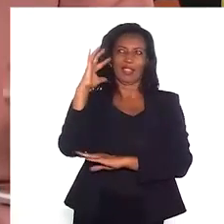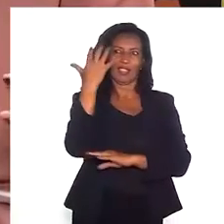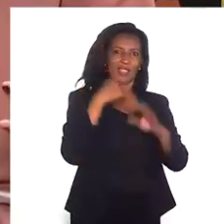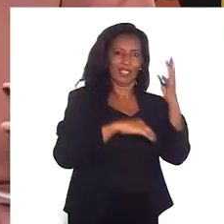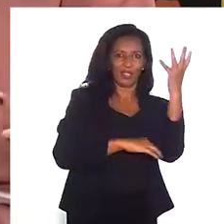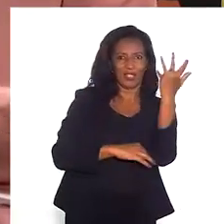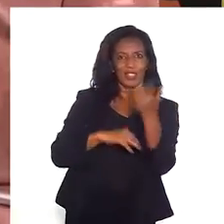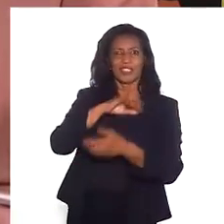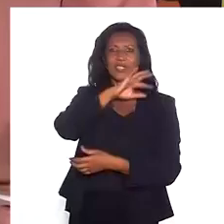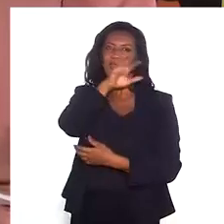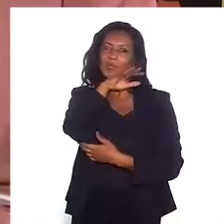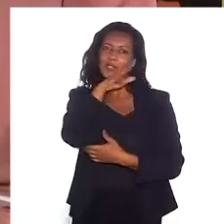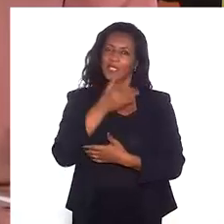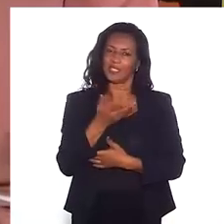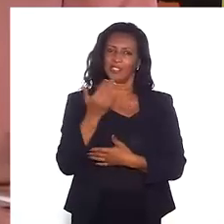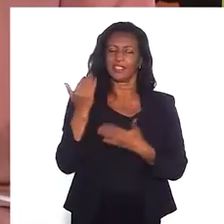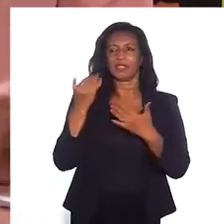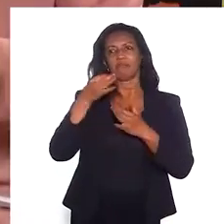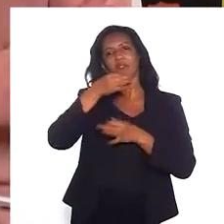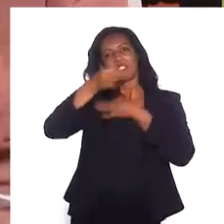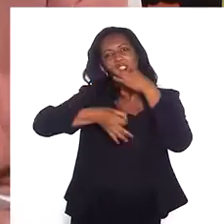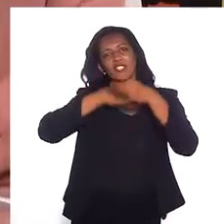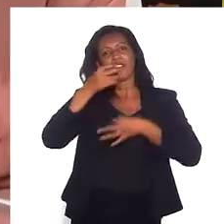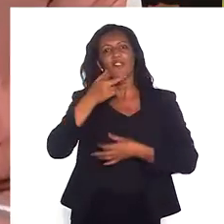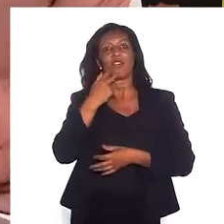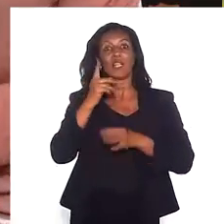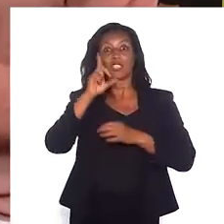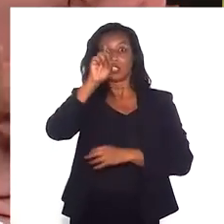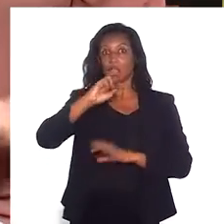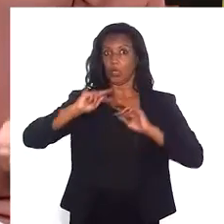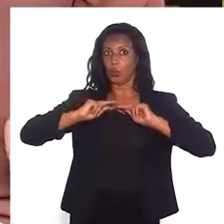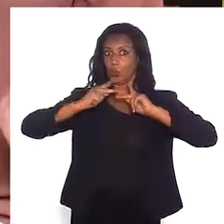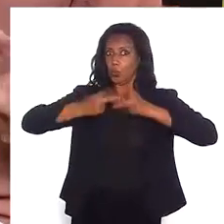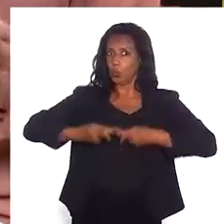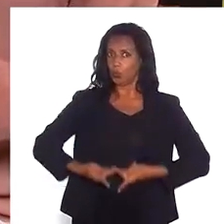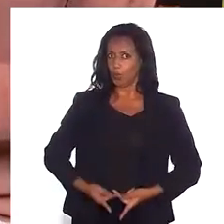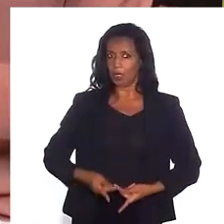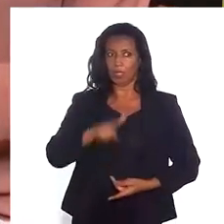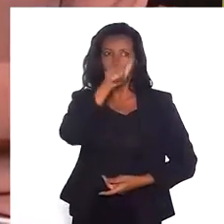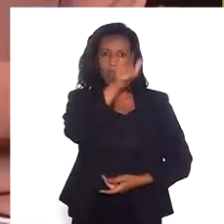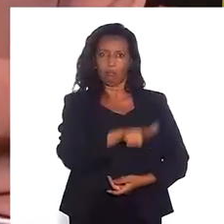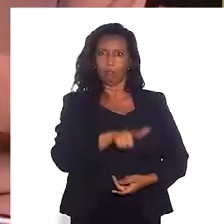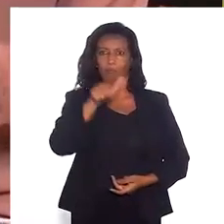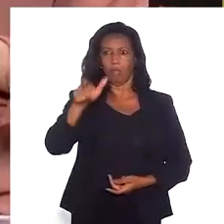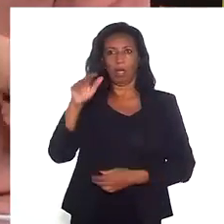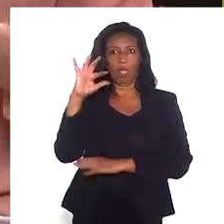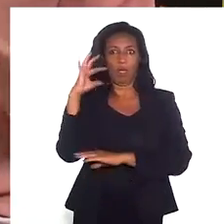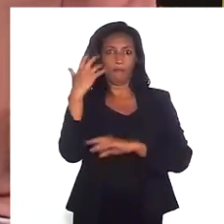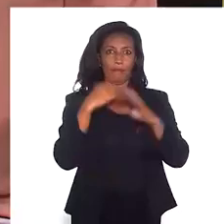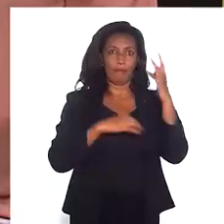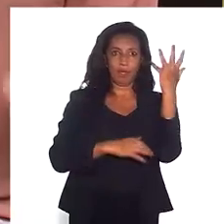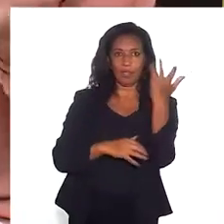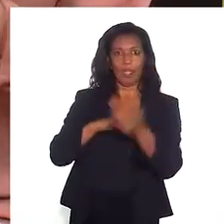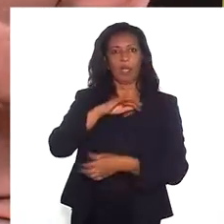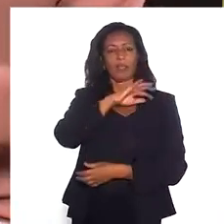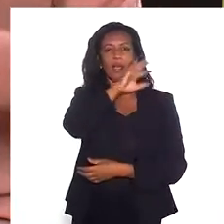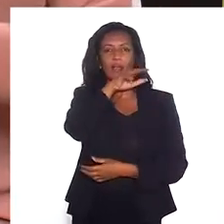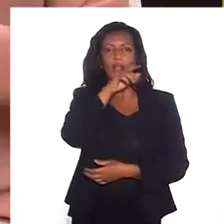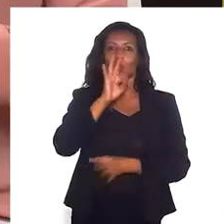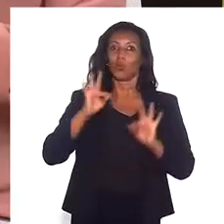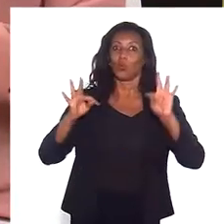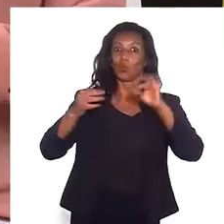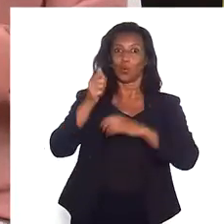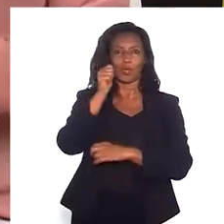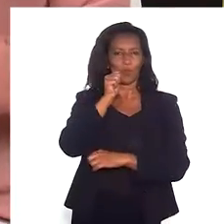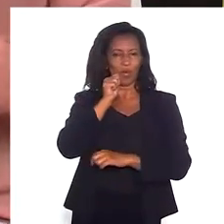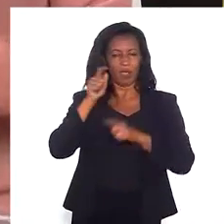as mulheres, a natureza e os animais. Questões relacionadas aos direitos humanos, com as ambientais e a dos